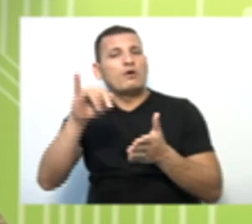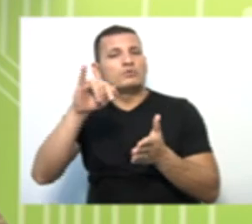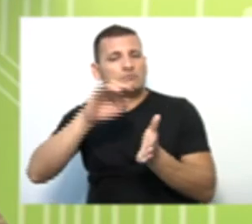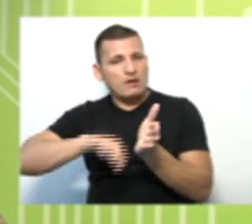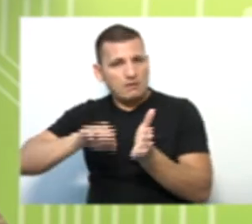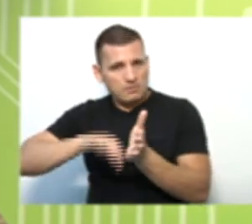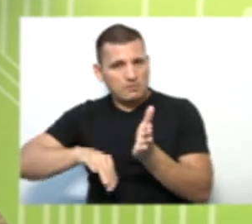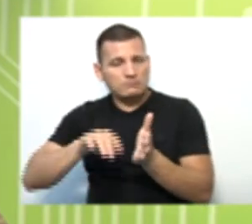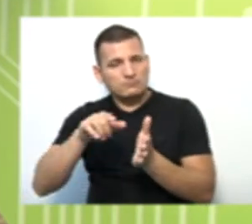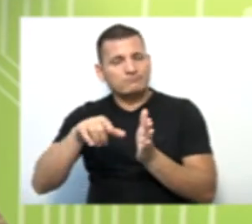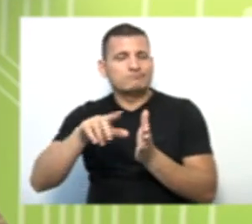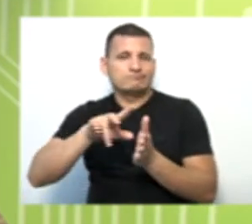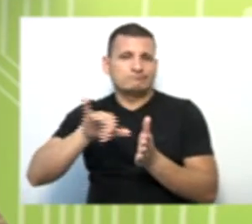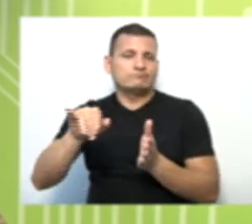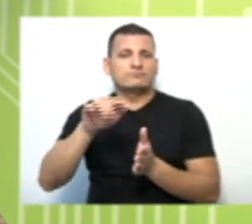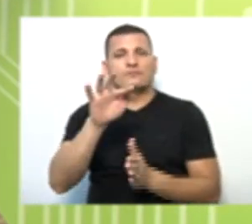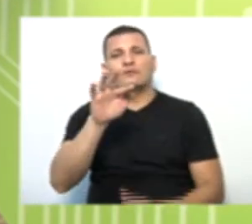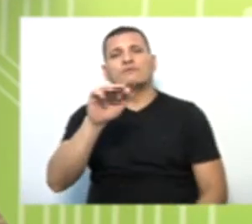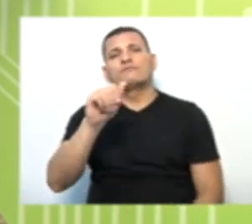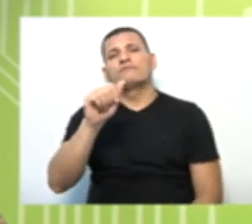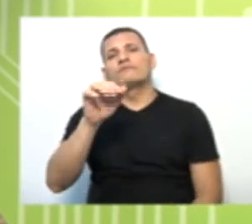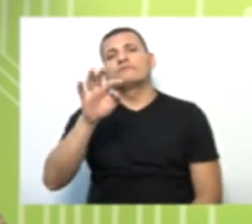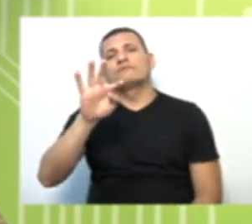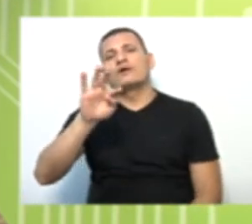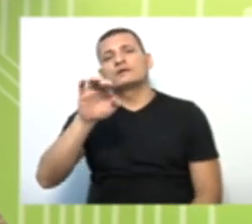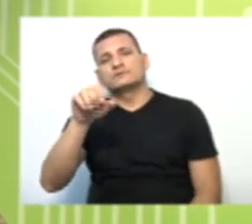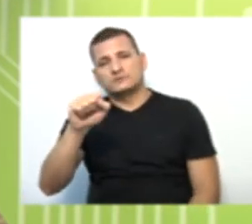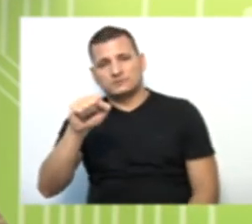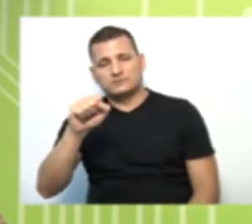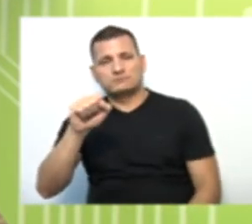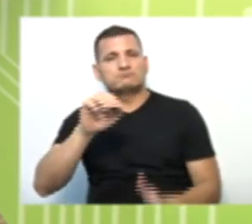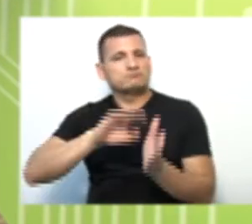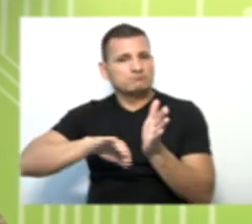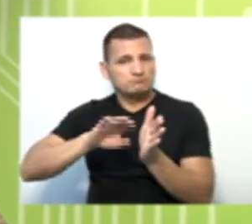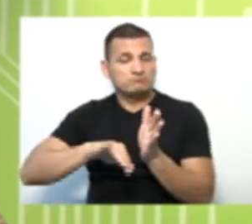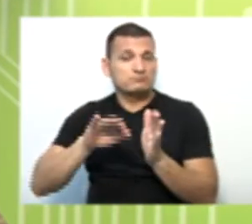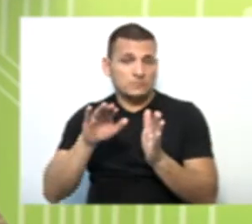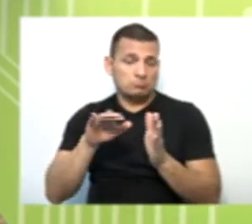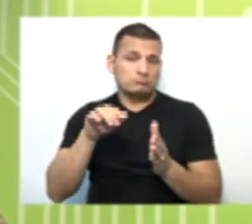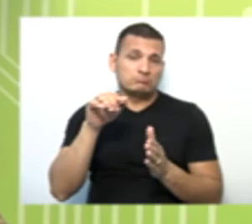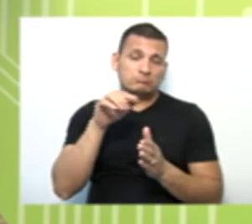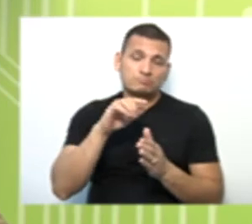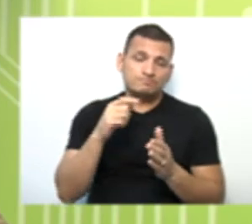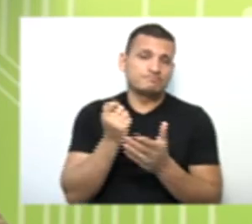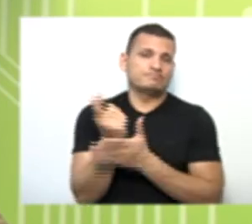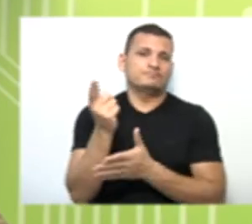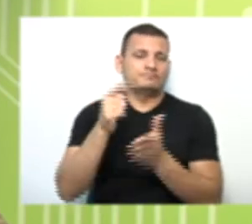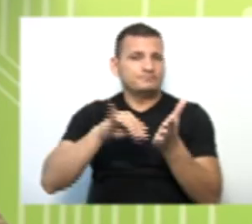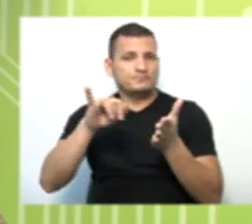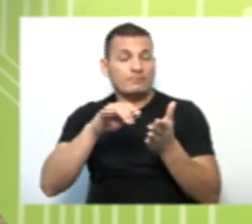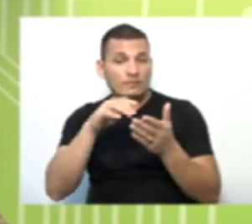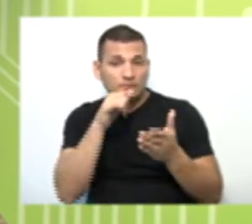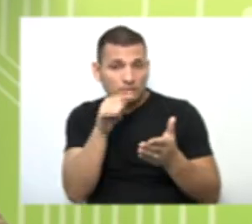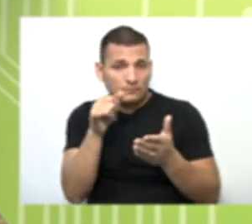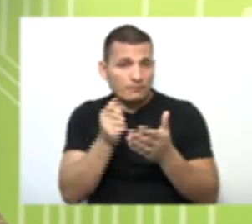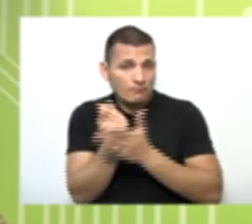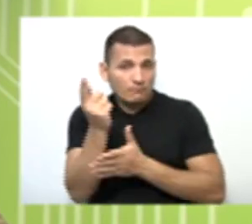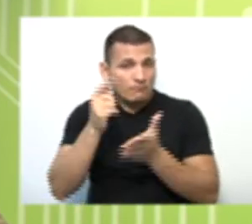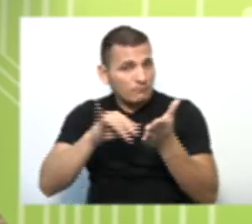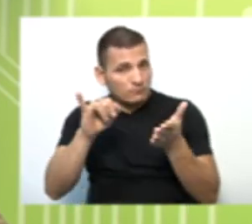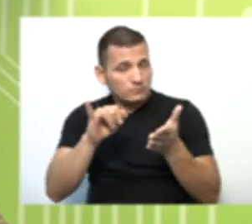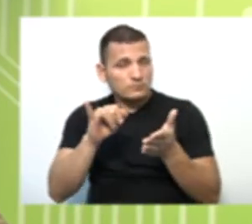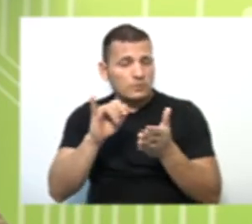da FATS, eles serão tributados e nós pagaremos impostos. Então, se eu pagar esse imposto com